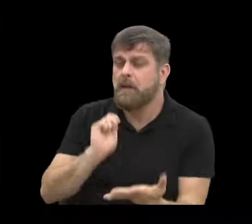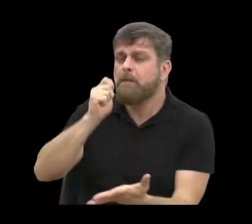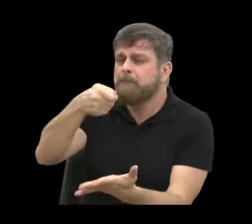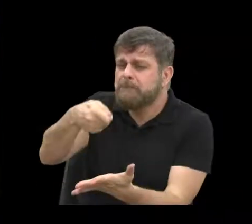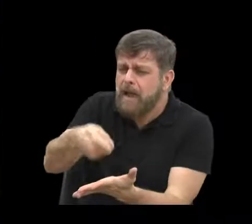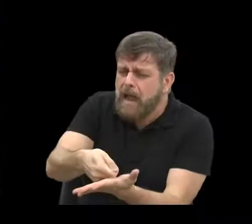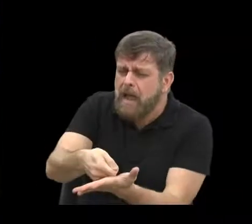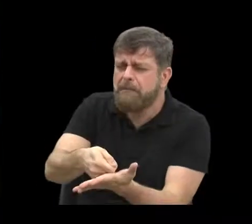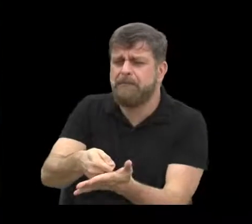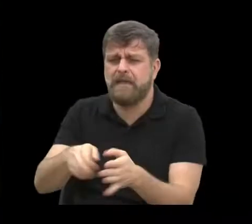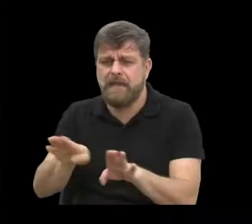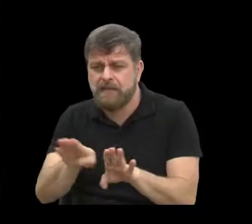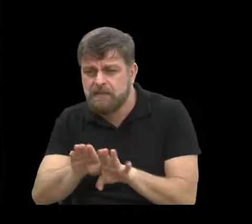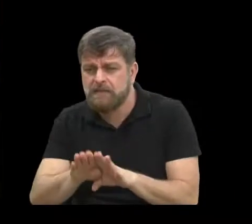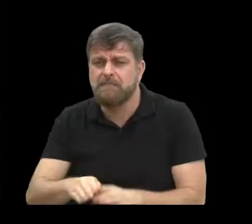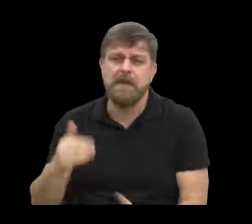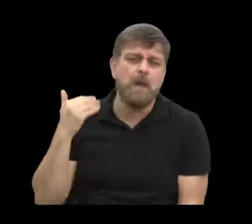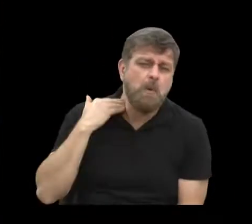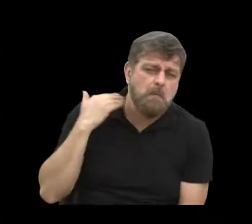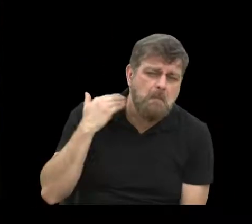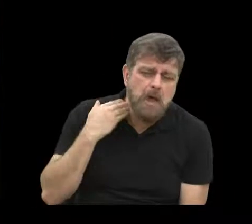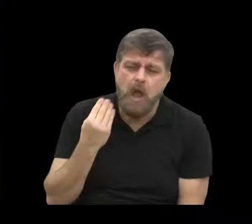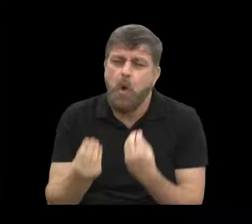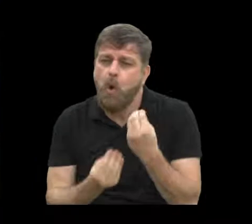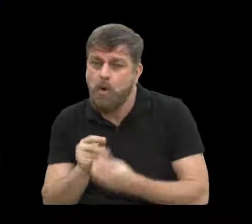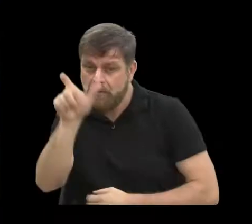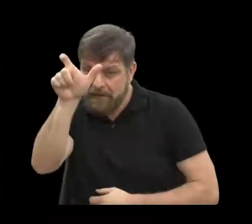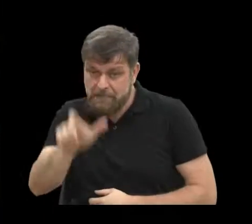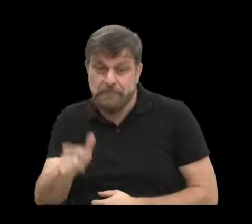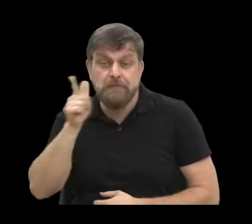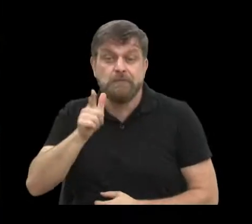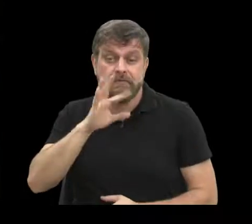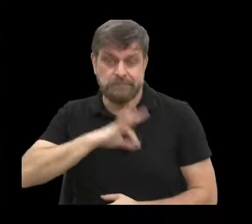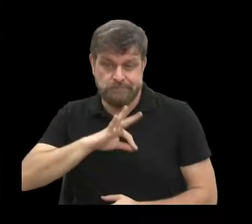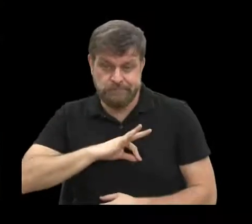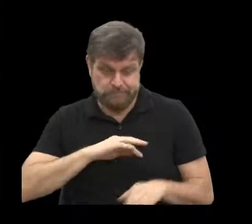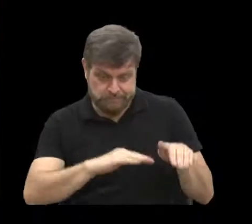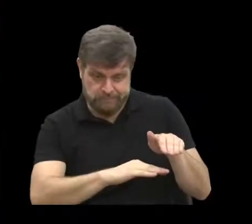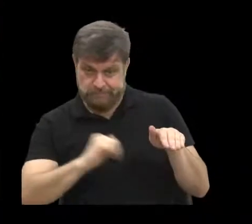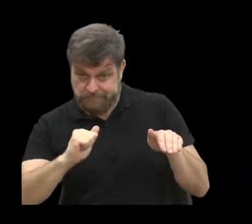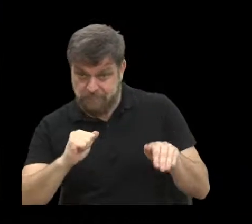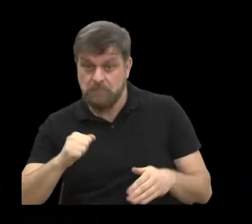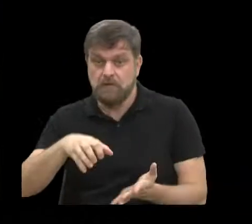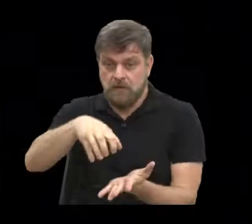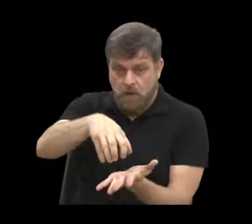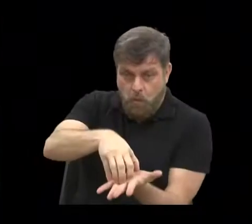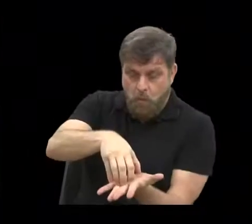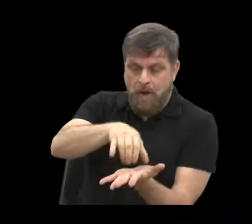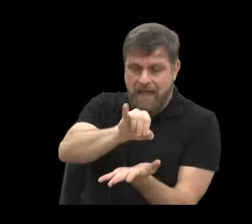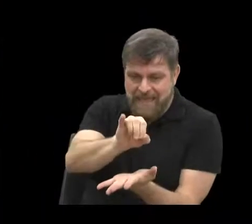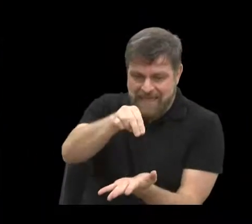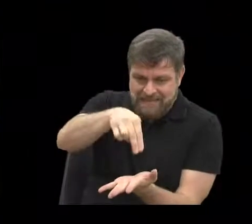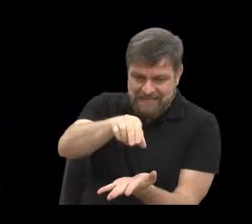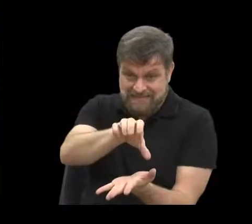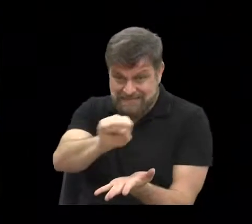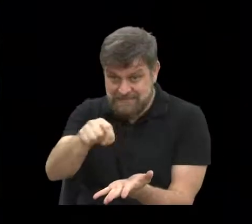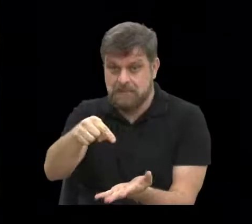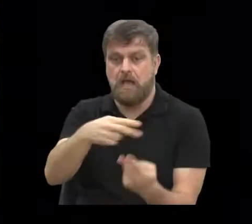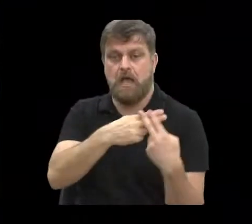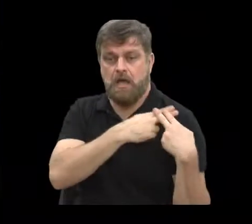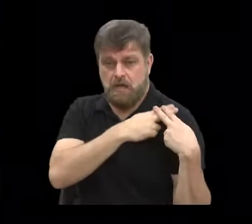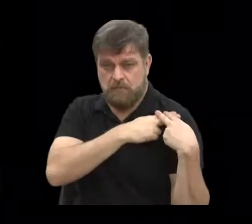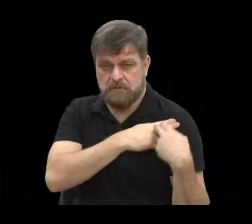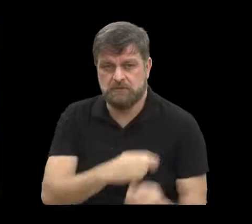pagamento, das emissões de ordem bancária, tudo isso é operacionalizado pelo INSS, ok? Então,